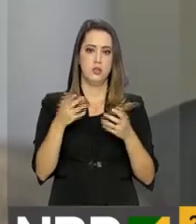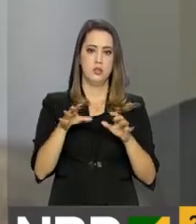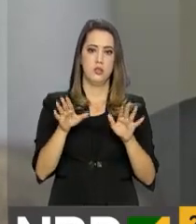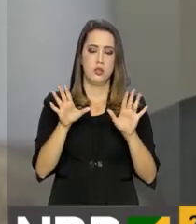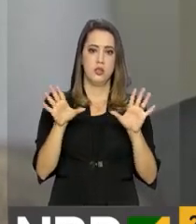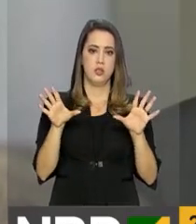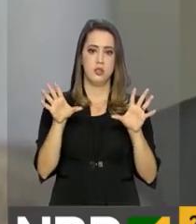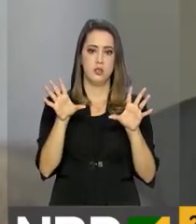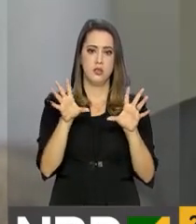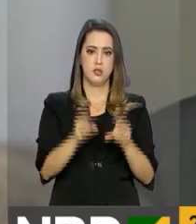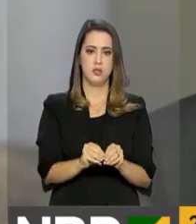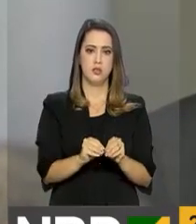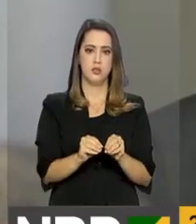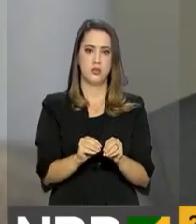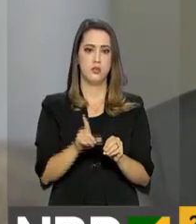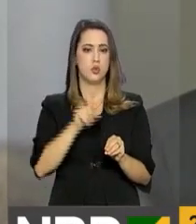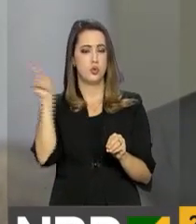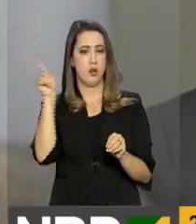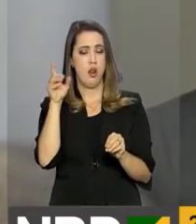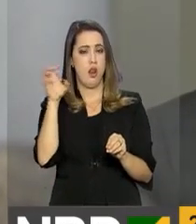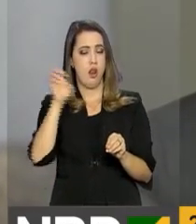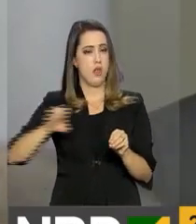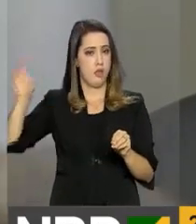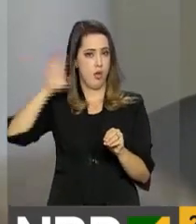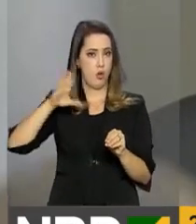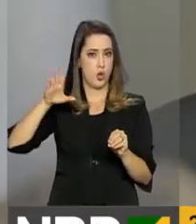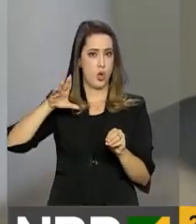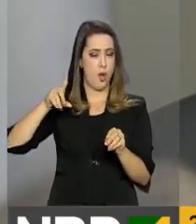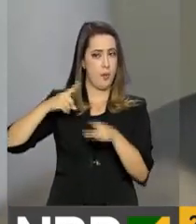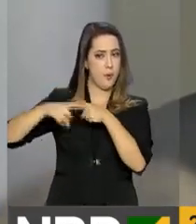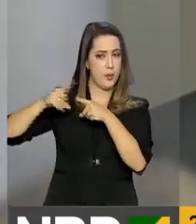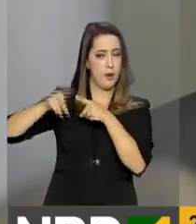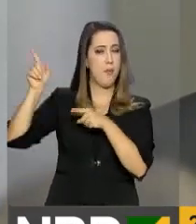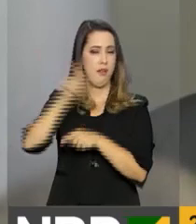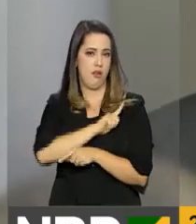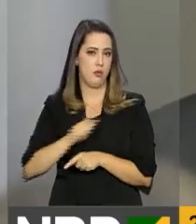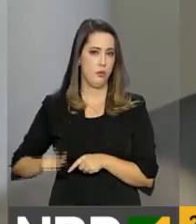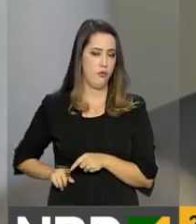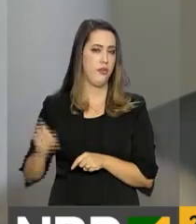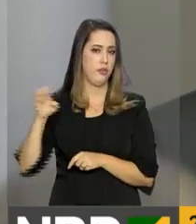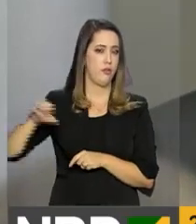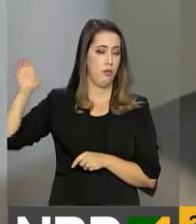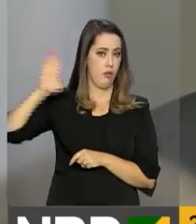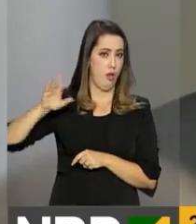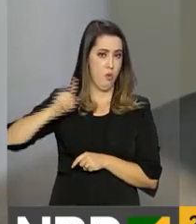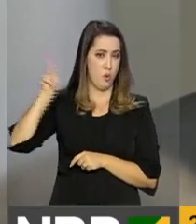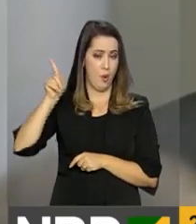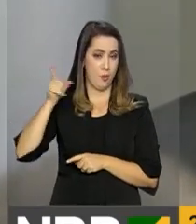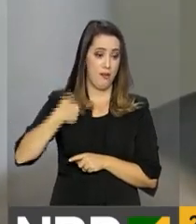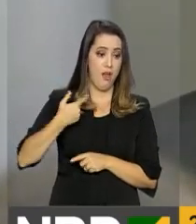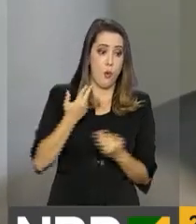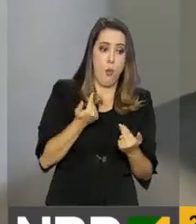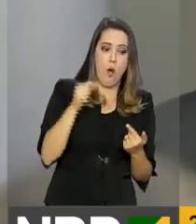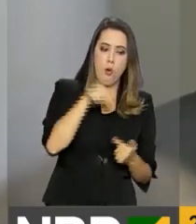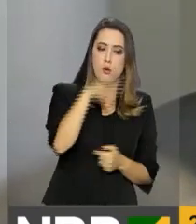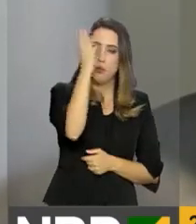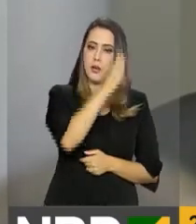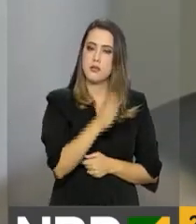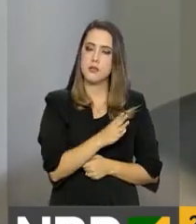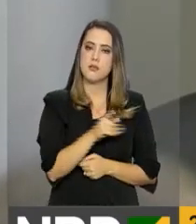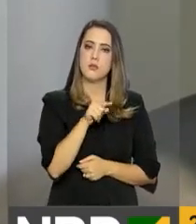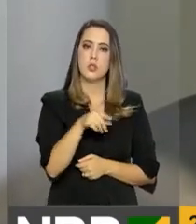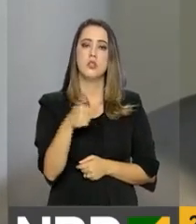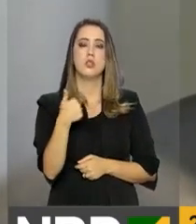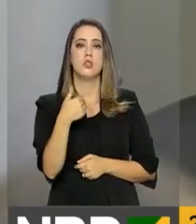ditatoriais na Europa, caiu também o regime centralizador que havia no Brasil, que durou